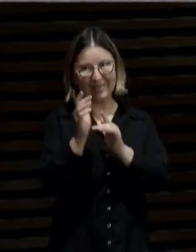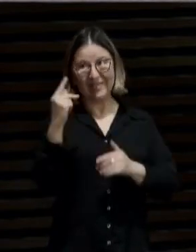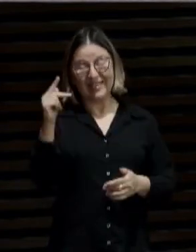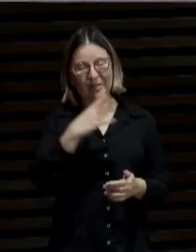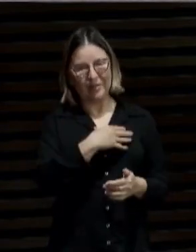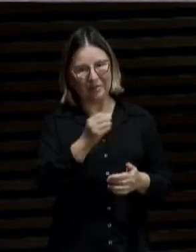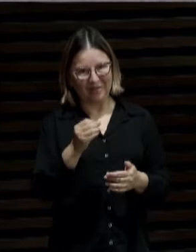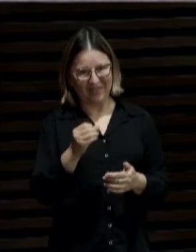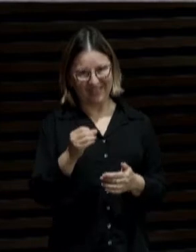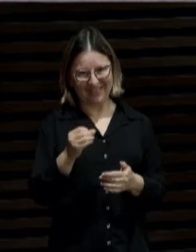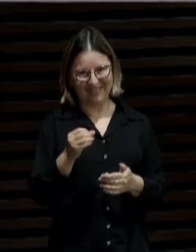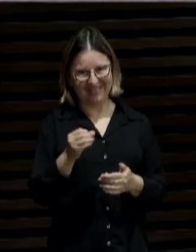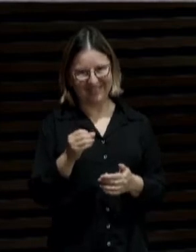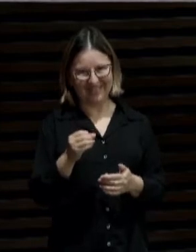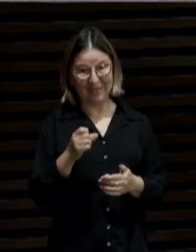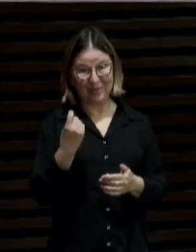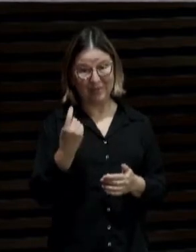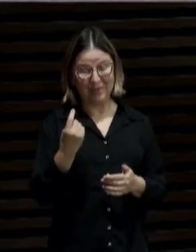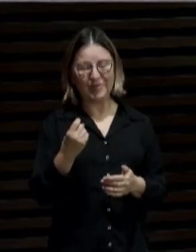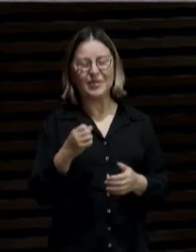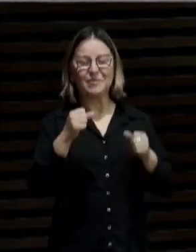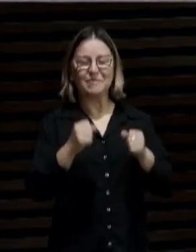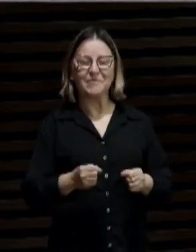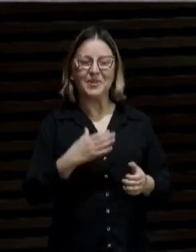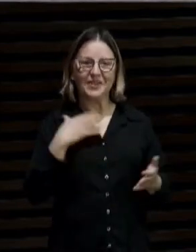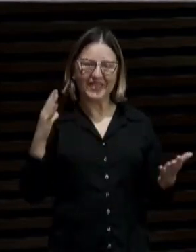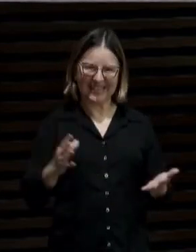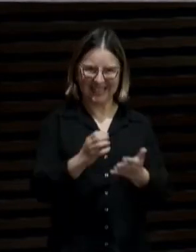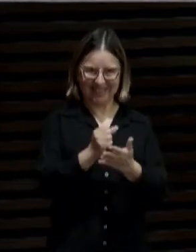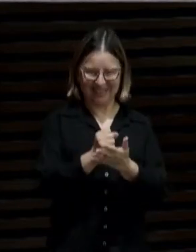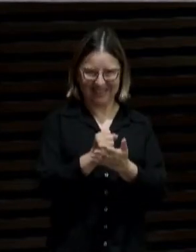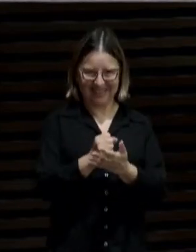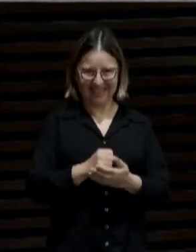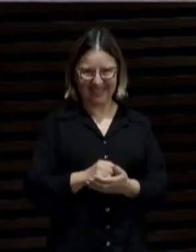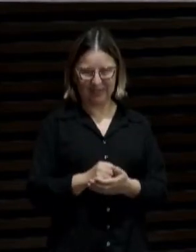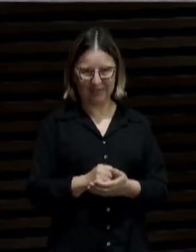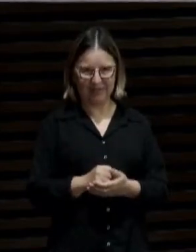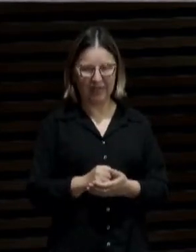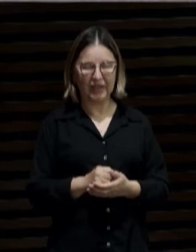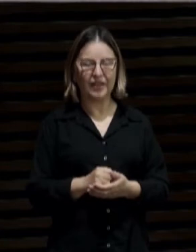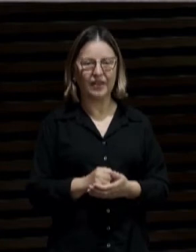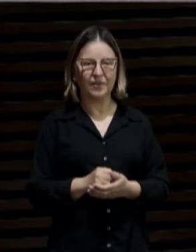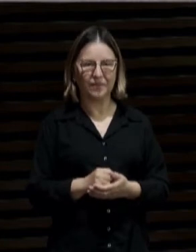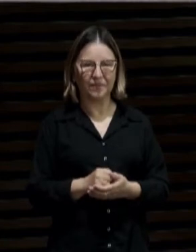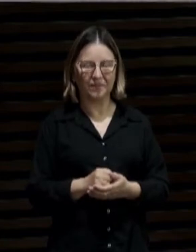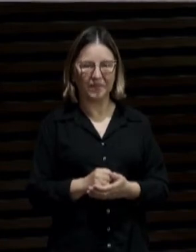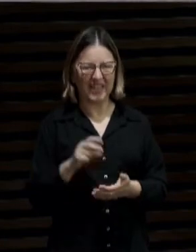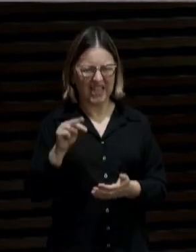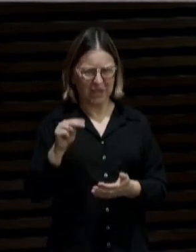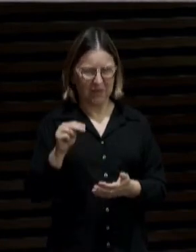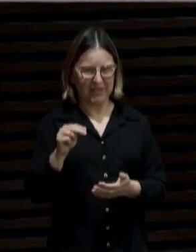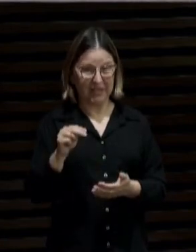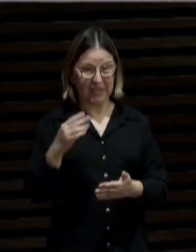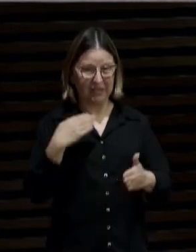Esse tem saldo. Esse está com o extrato positivo. E ele chega perante o banco e mostra aquele extrato